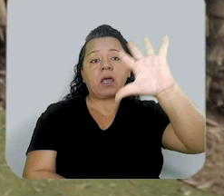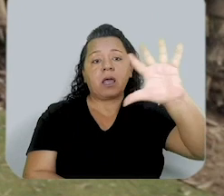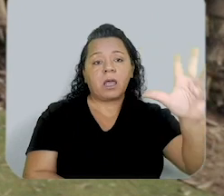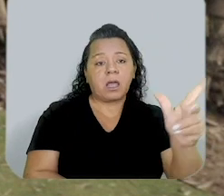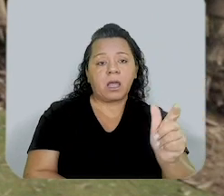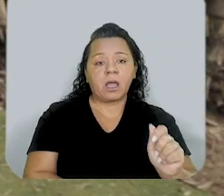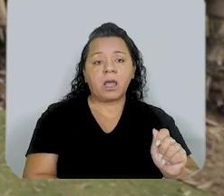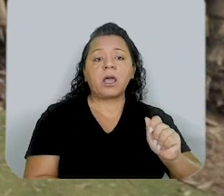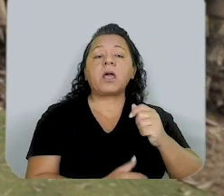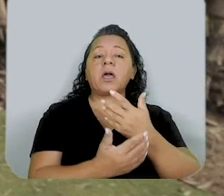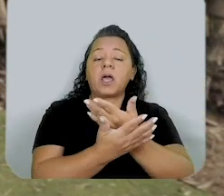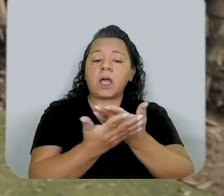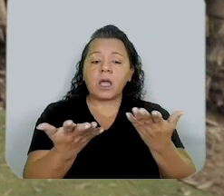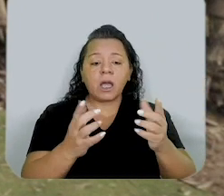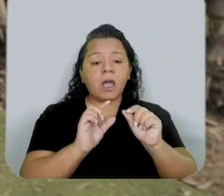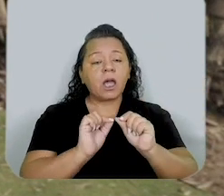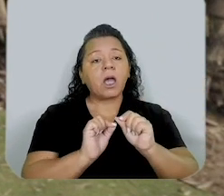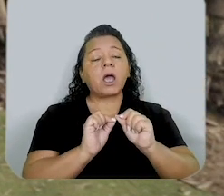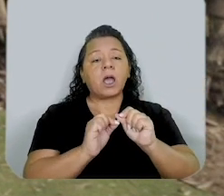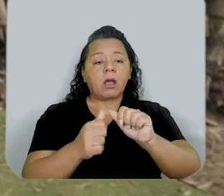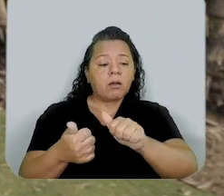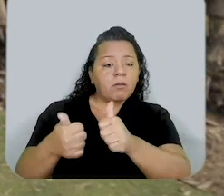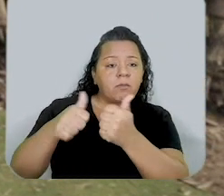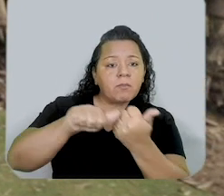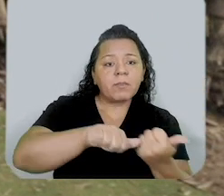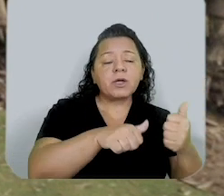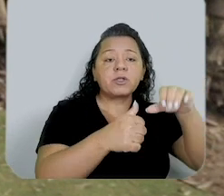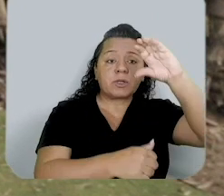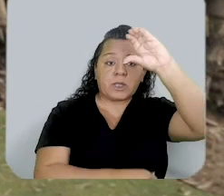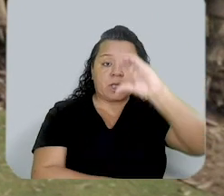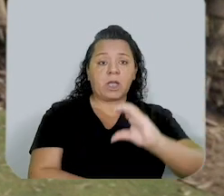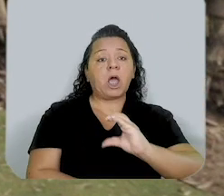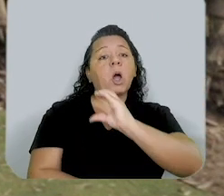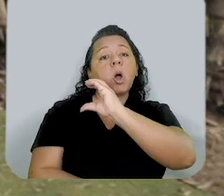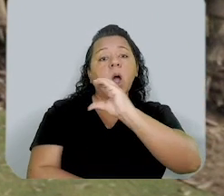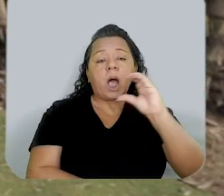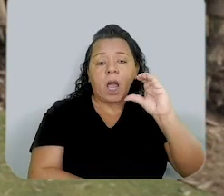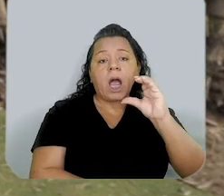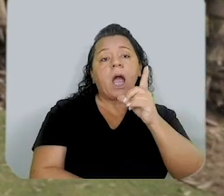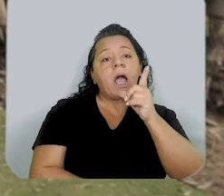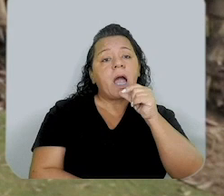das religiões de maneira geral, né? O batismo católico é feito com água.